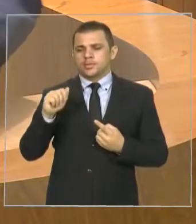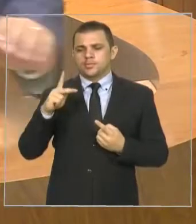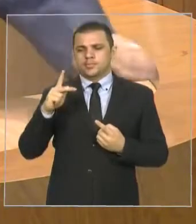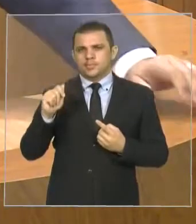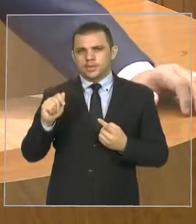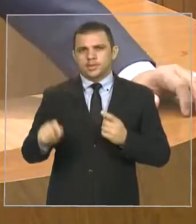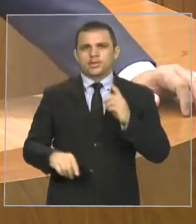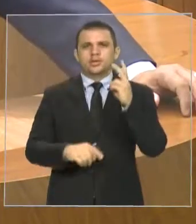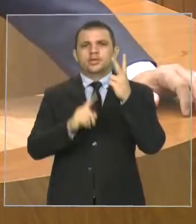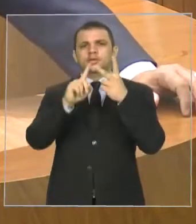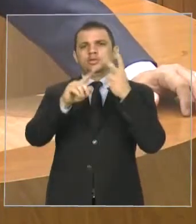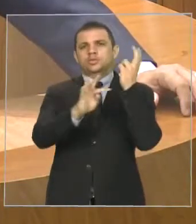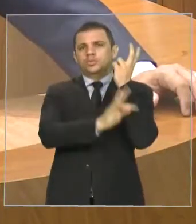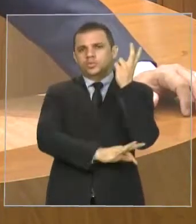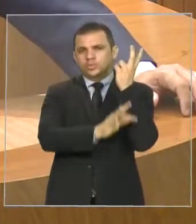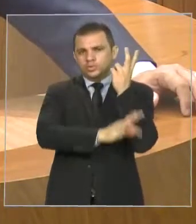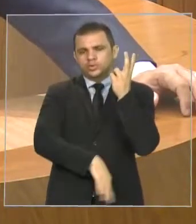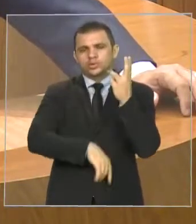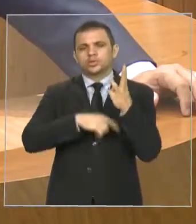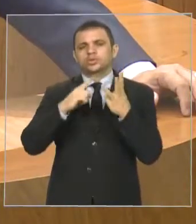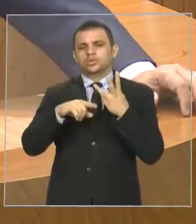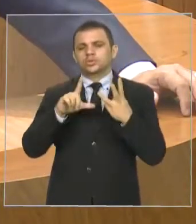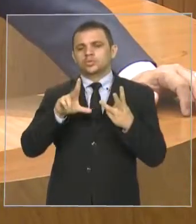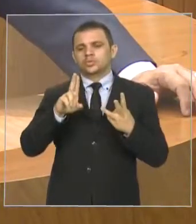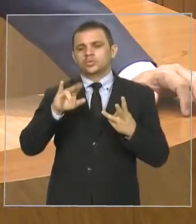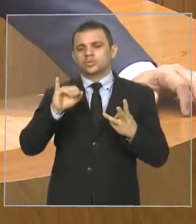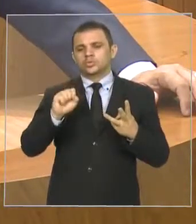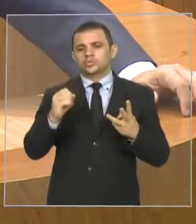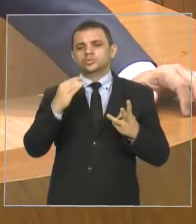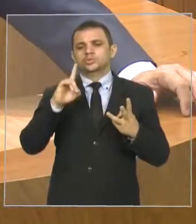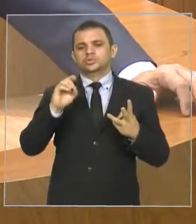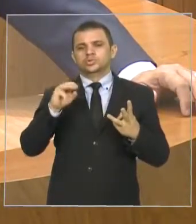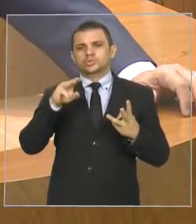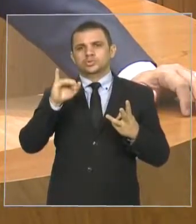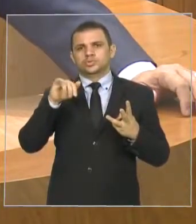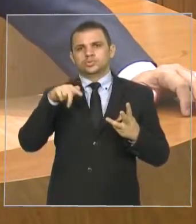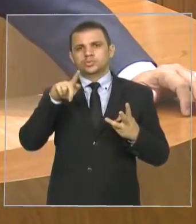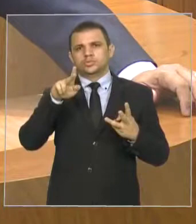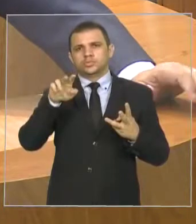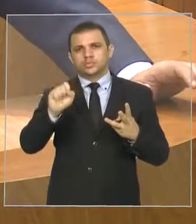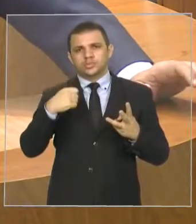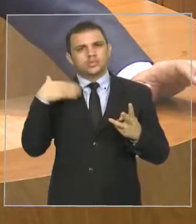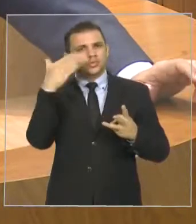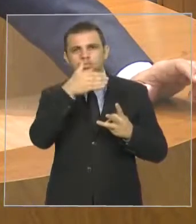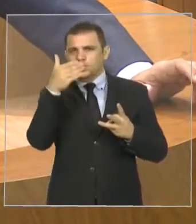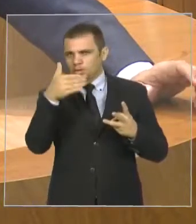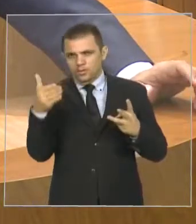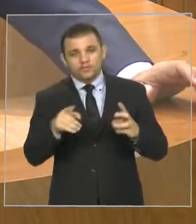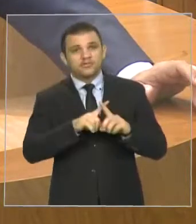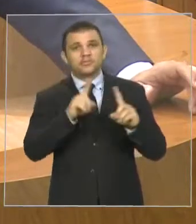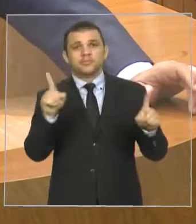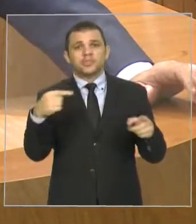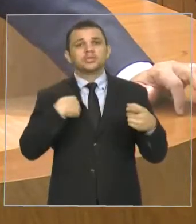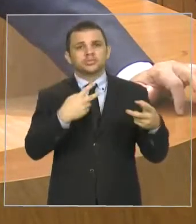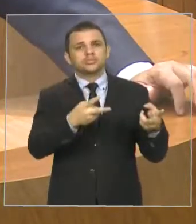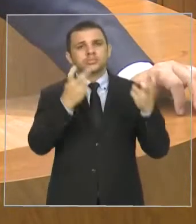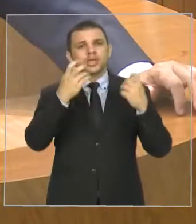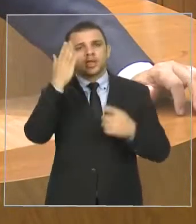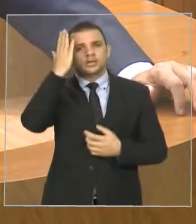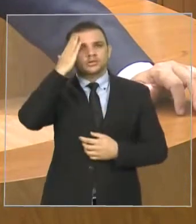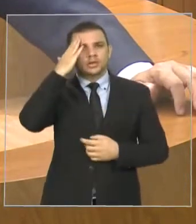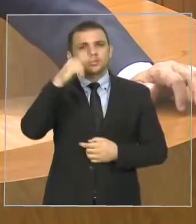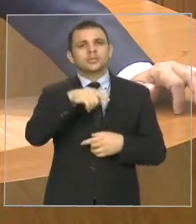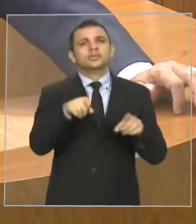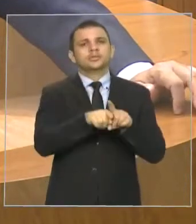durante o período carnavalesco quanto nas cidades principalmente em amapá do maranhão que a prefeita